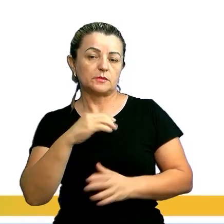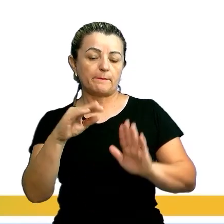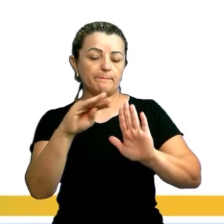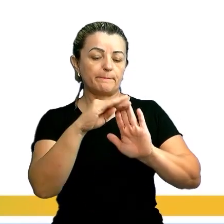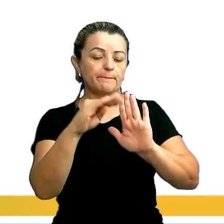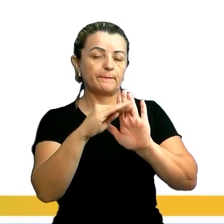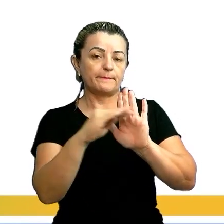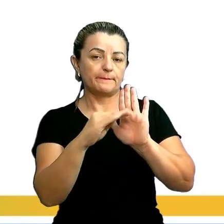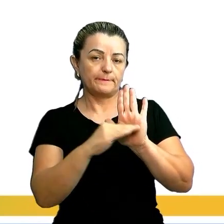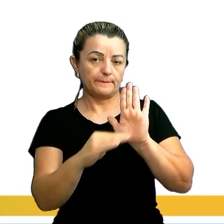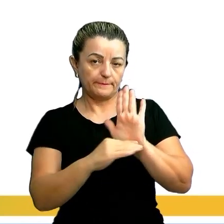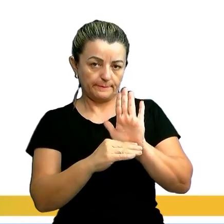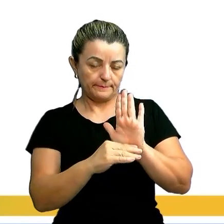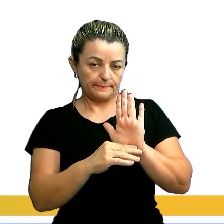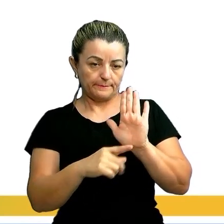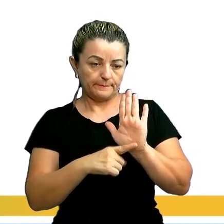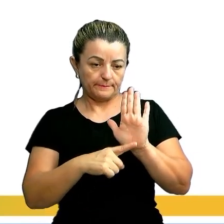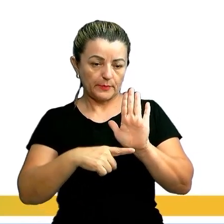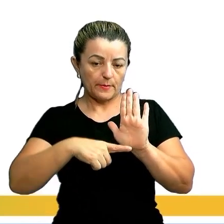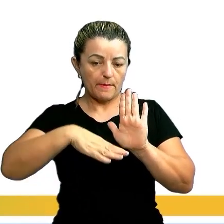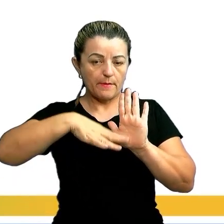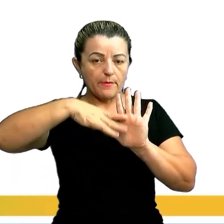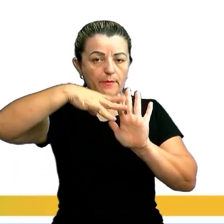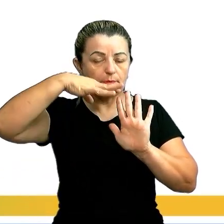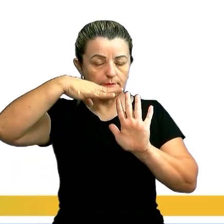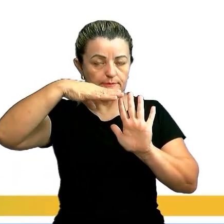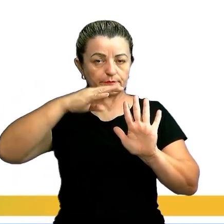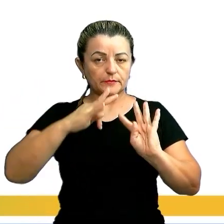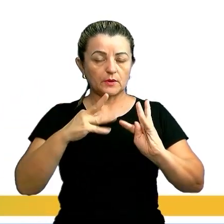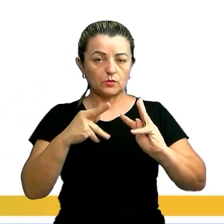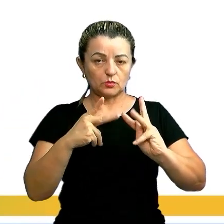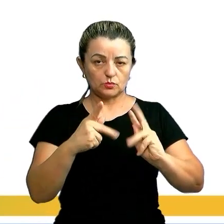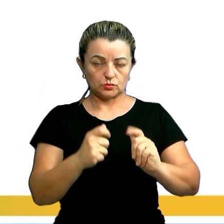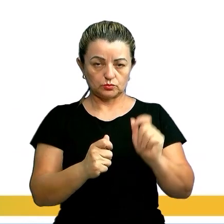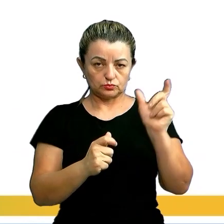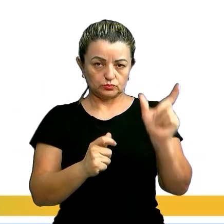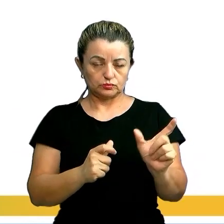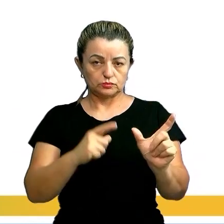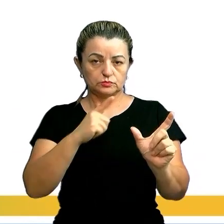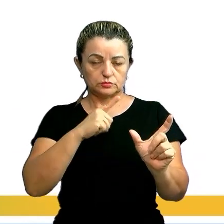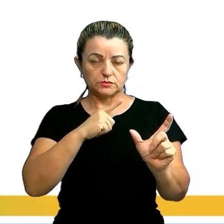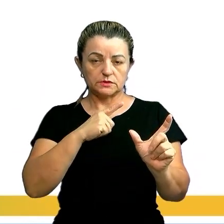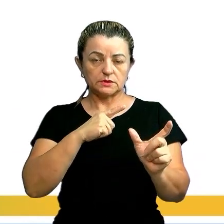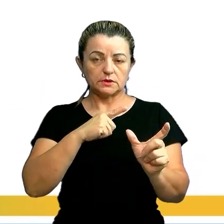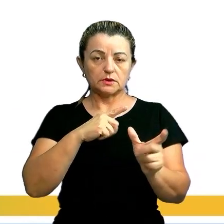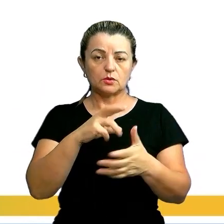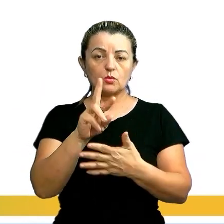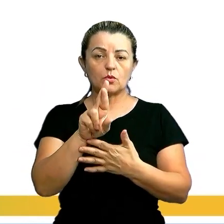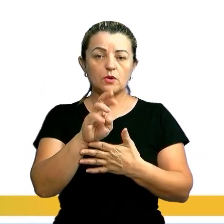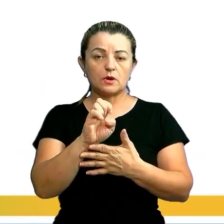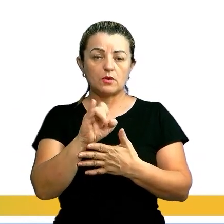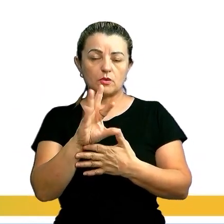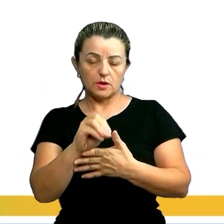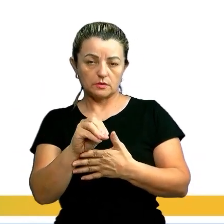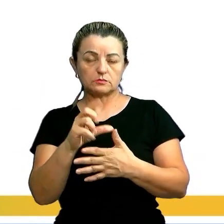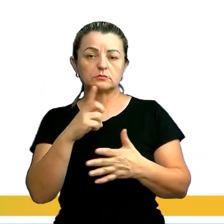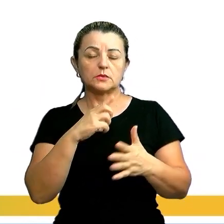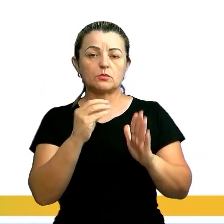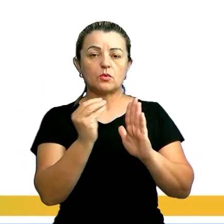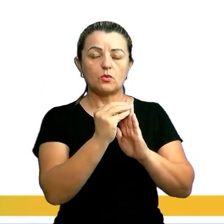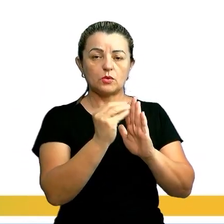classificação. Tipo, ele falou que todo ser deveria ter um reino, deveria ter uma